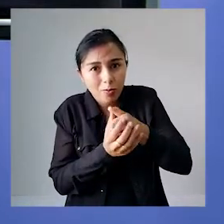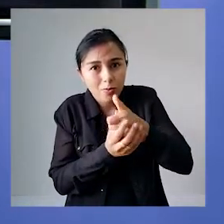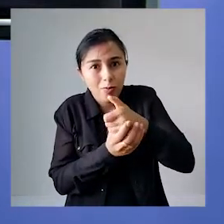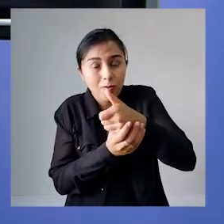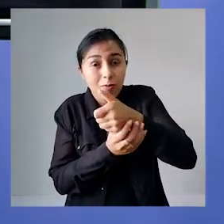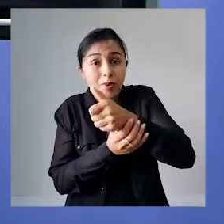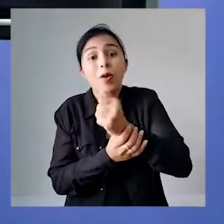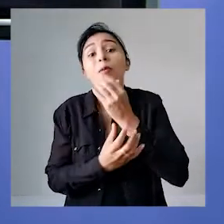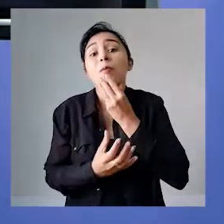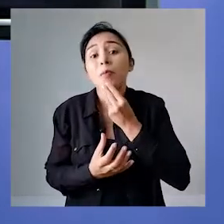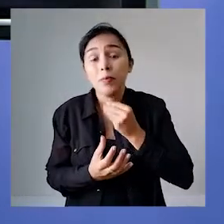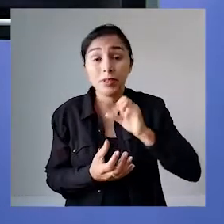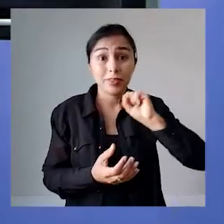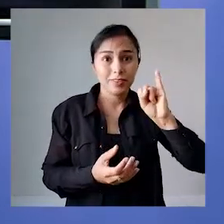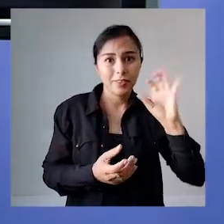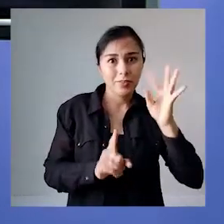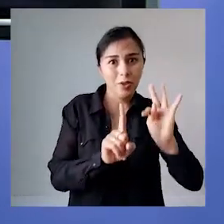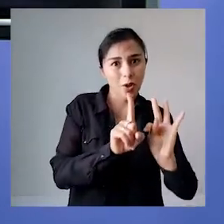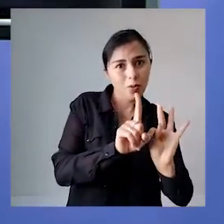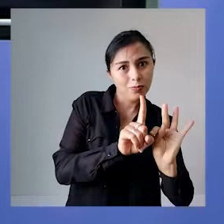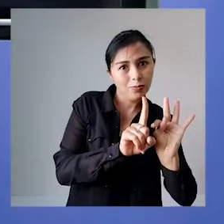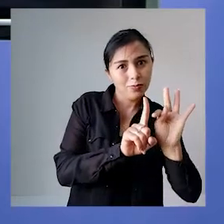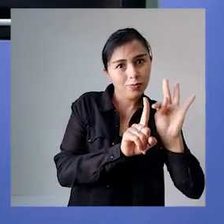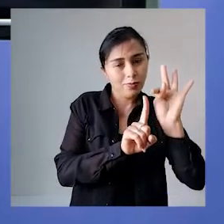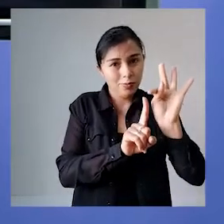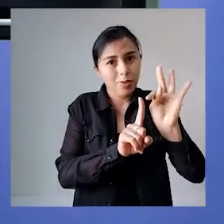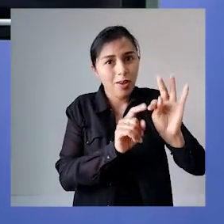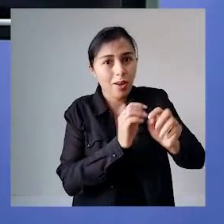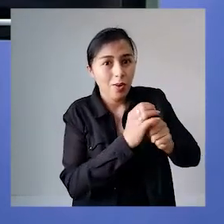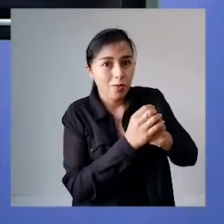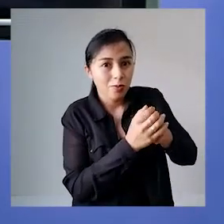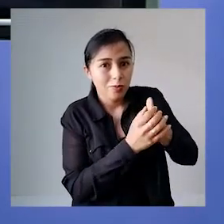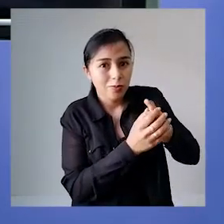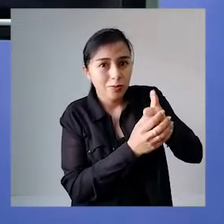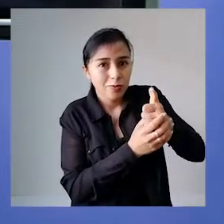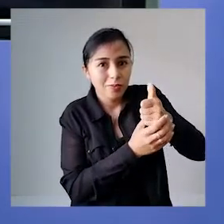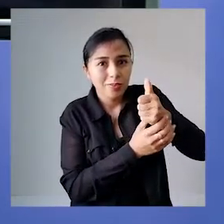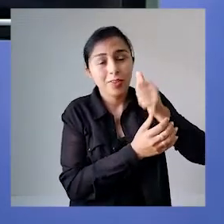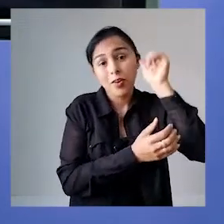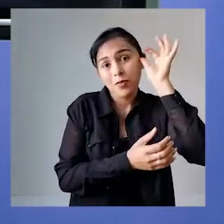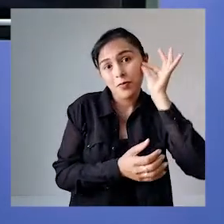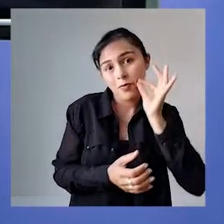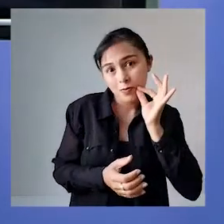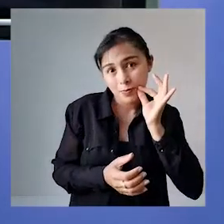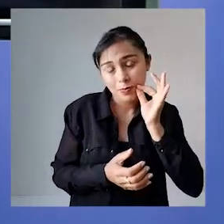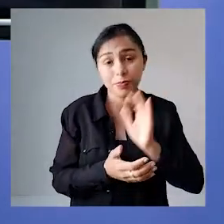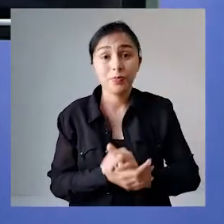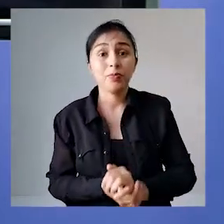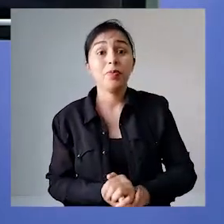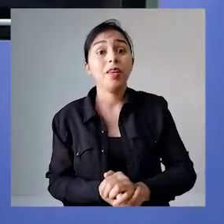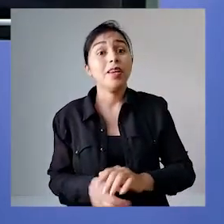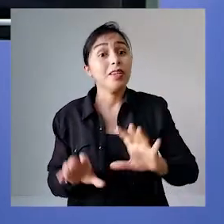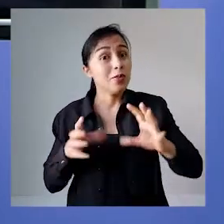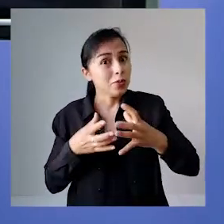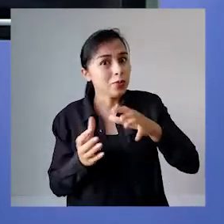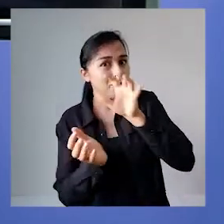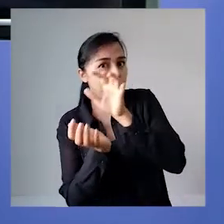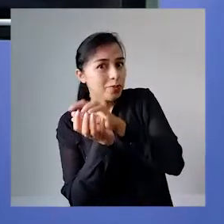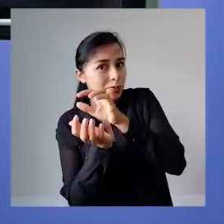altas temperaturas, nós temos a evolução para fêmeas. Já nos crocodilianos, nós temos o contrário. Os lagartos